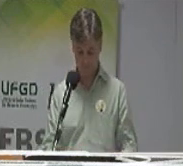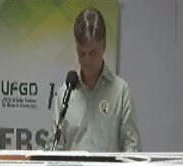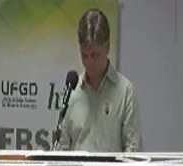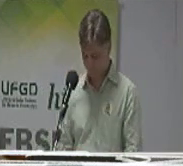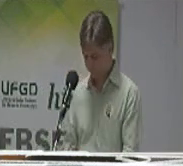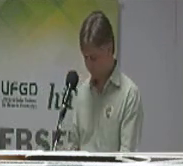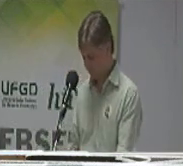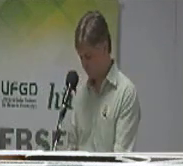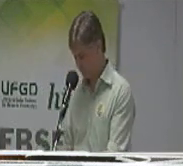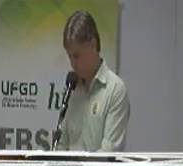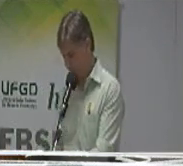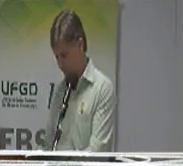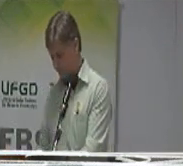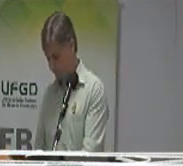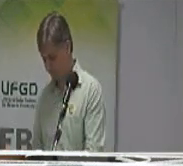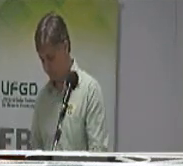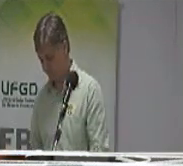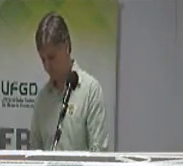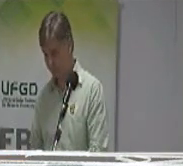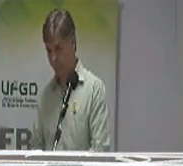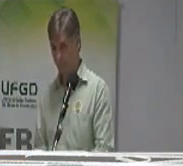seletistas?